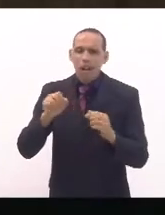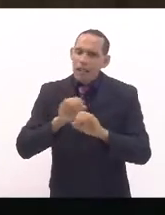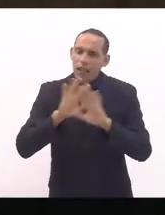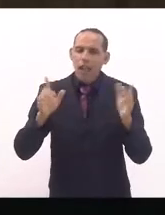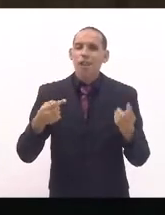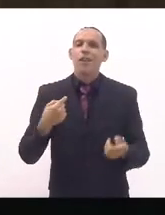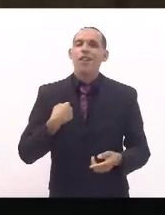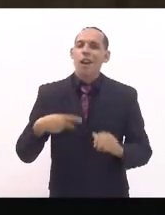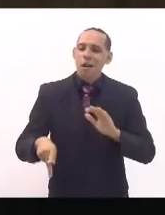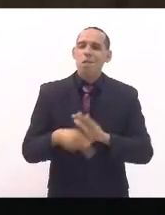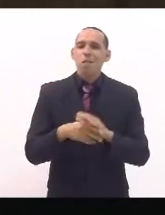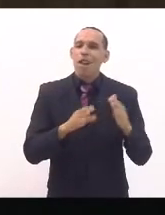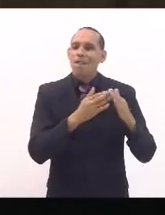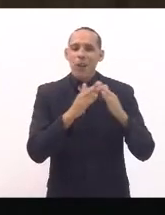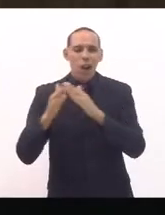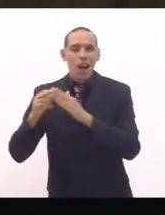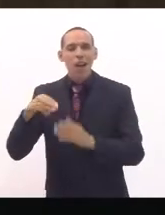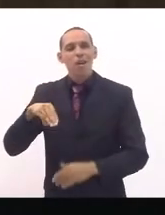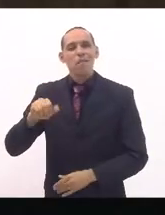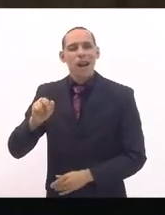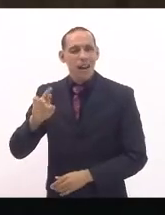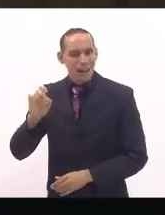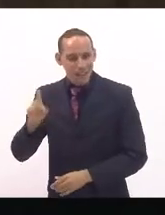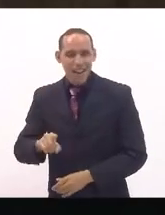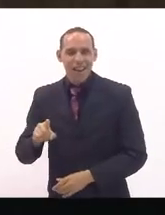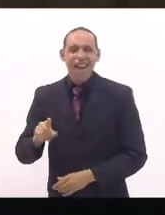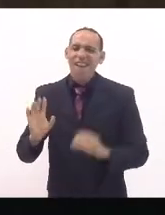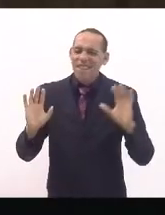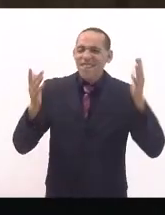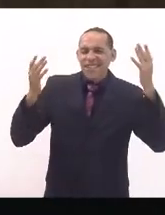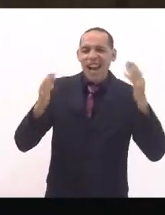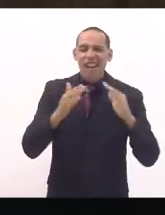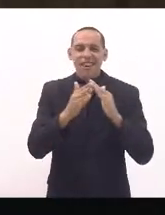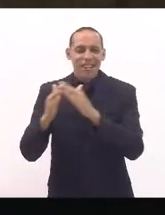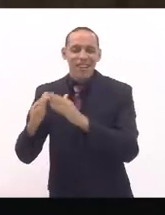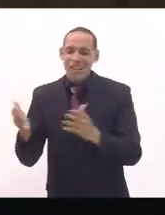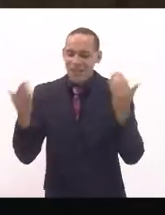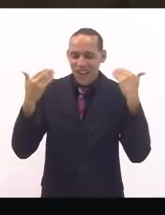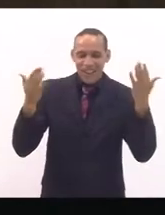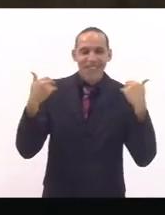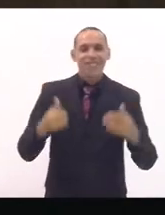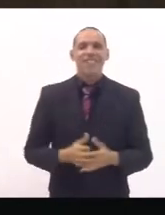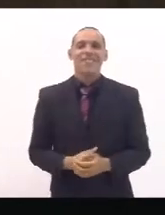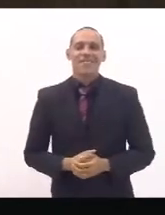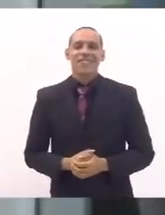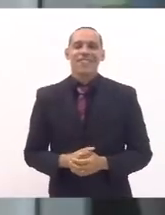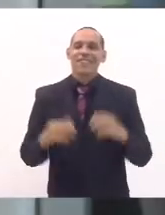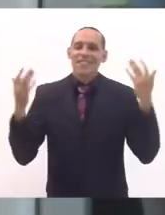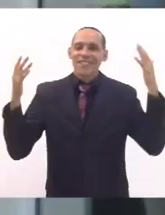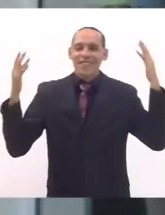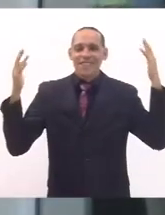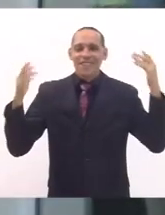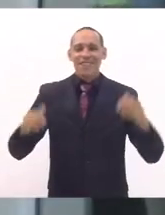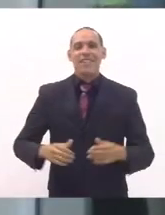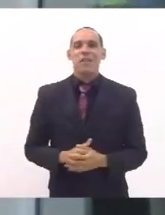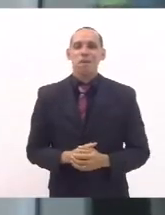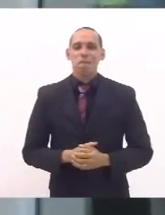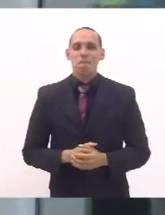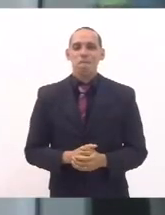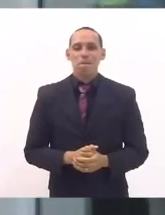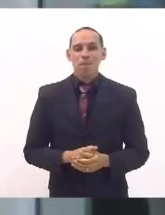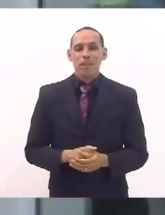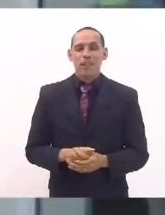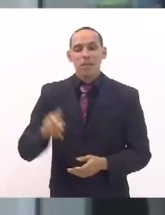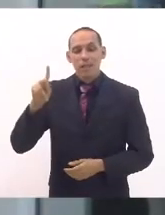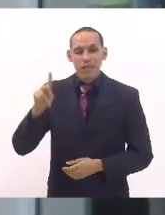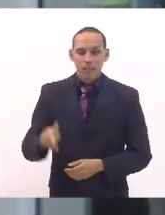boa cria da favela da Maré, digo, é festa na favela. Bora que bora. Festa na favela, deputada.